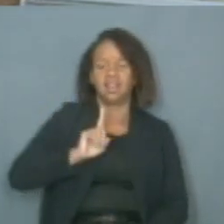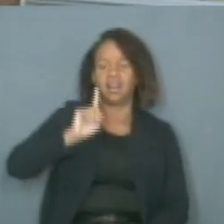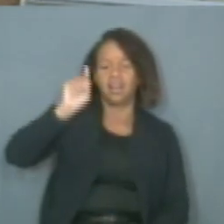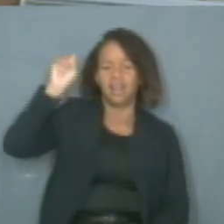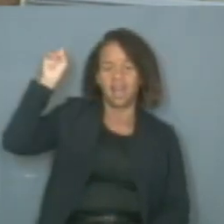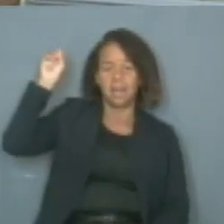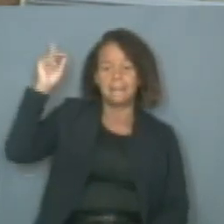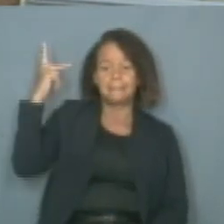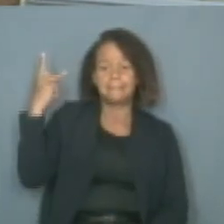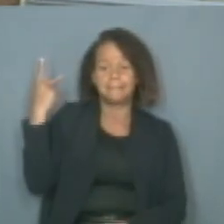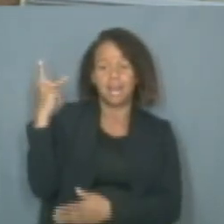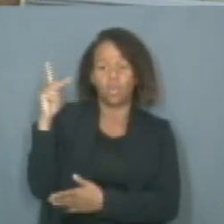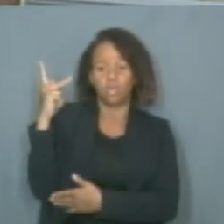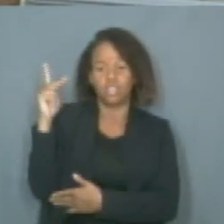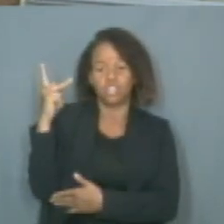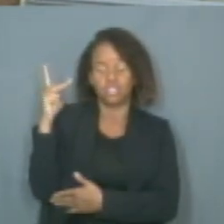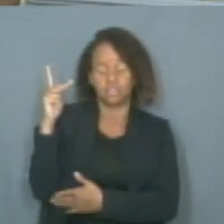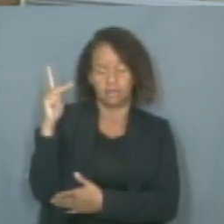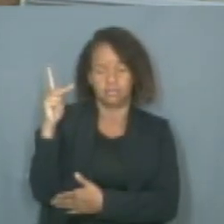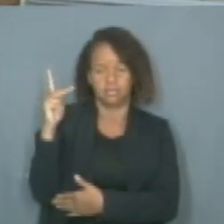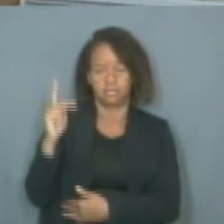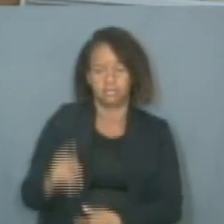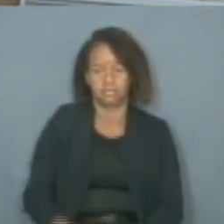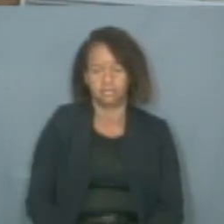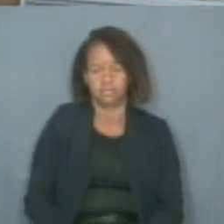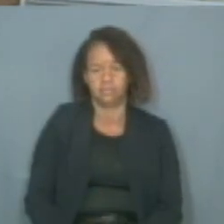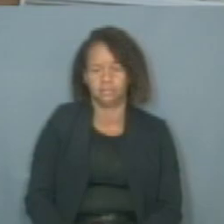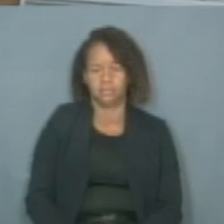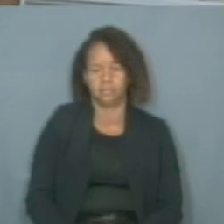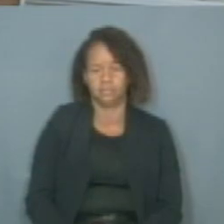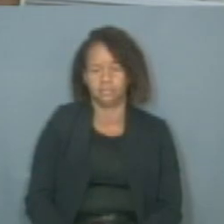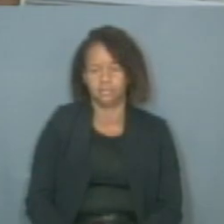em Paulista, num